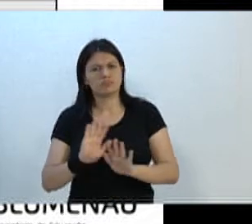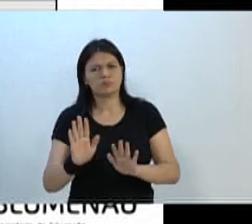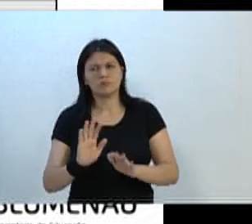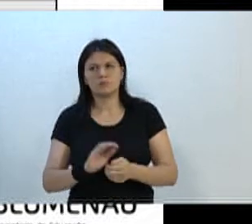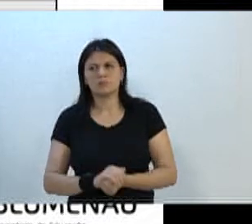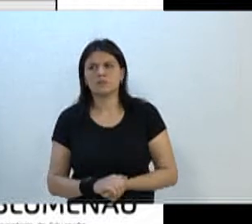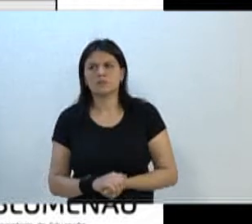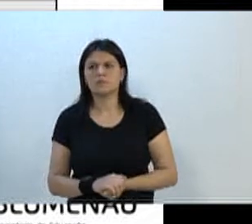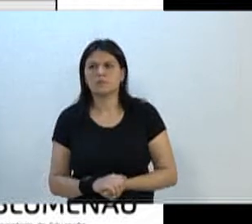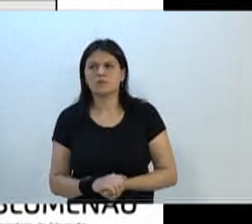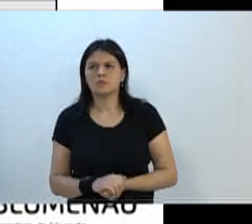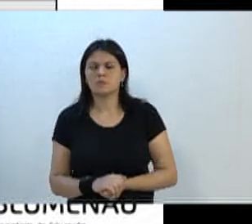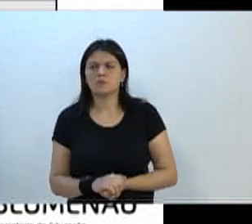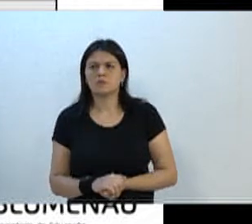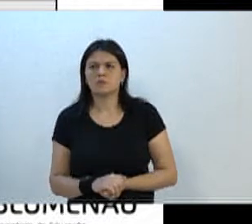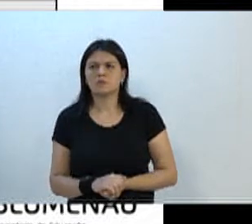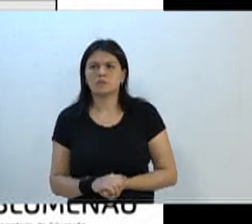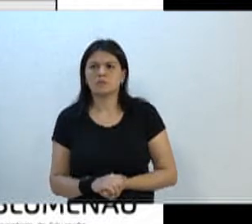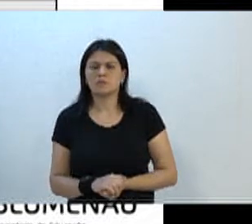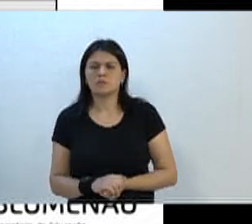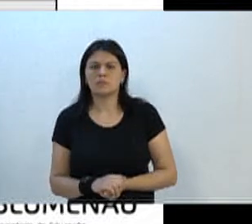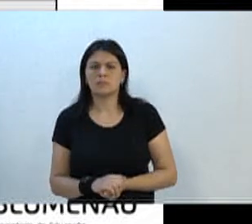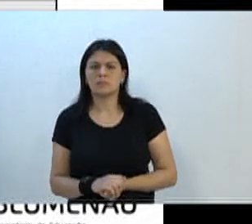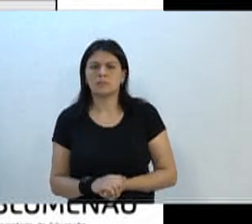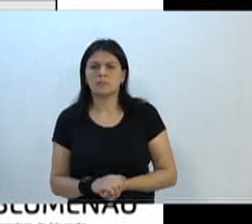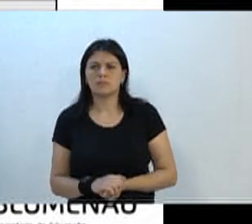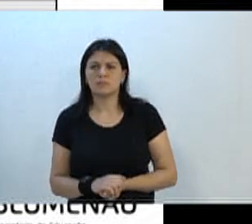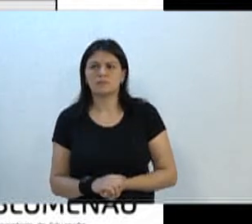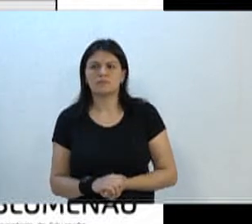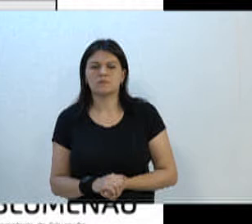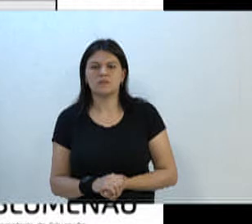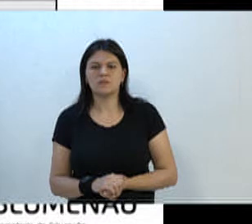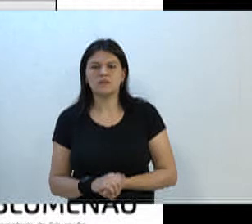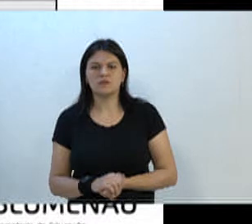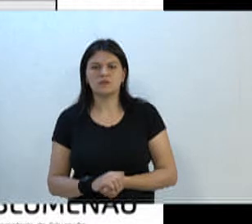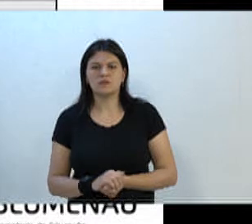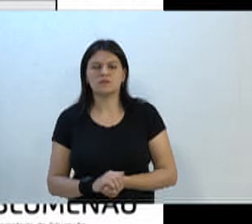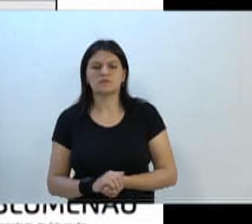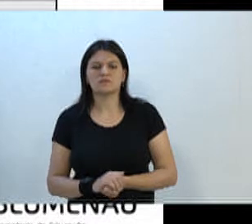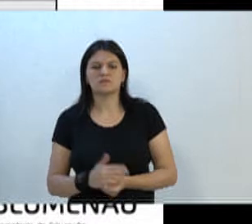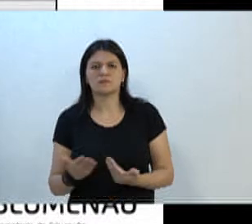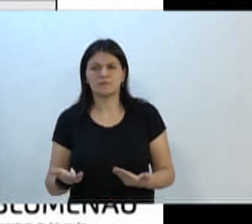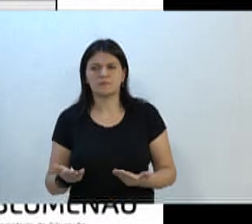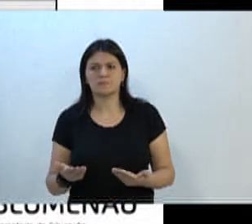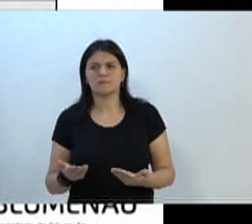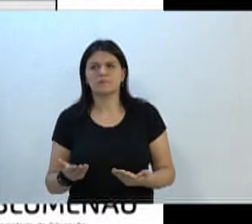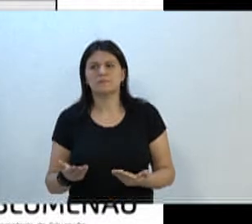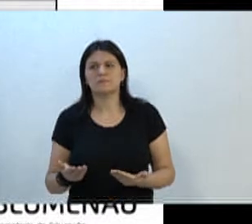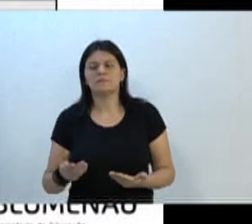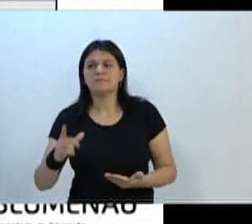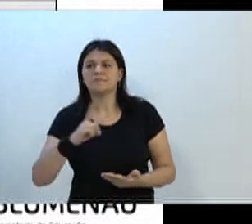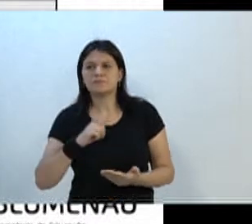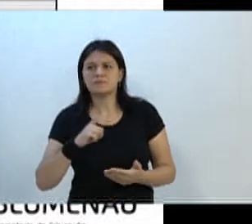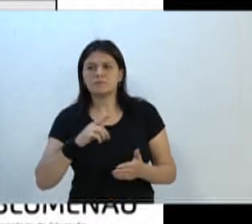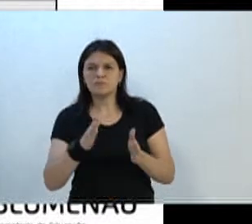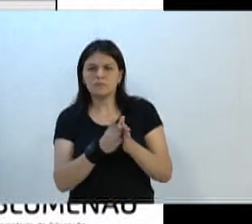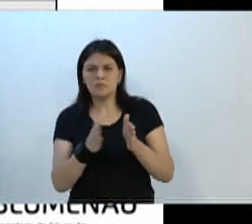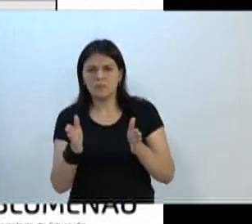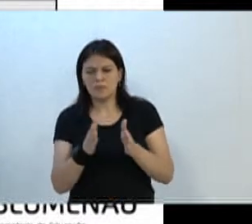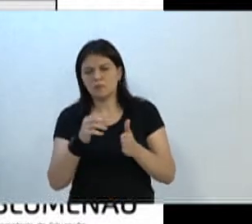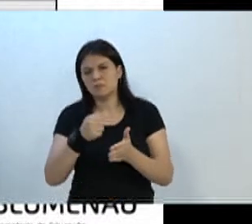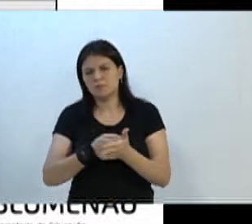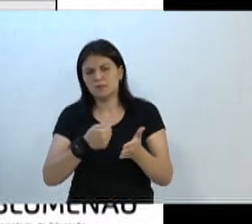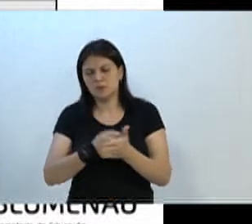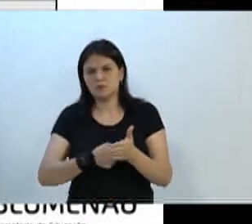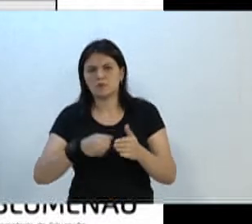rapidinho tá bom então mais dois minutos por favor para terminar a parte da contrapartida obrigatória